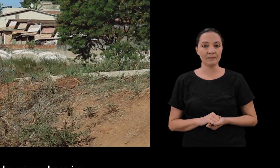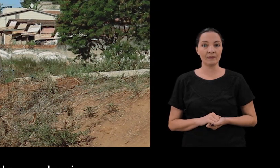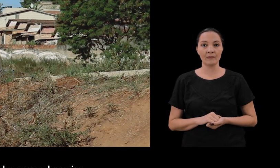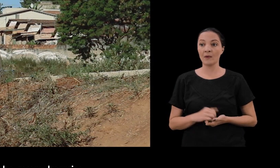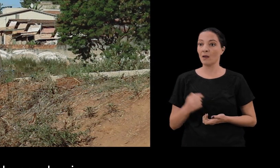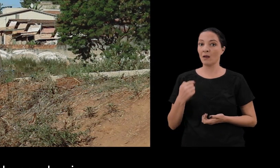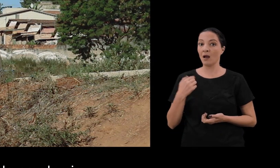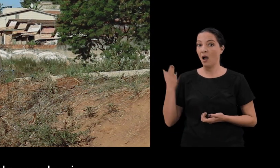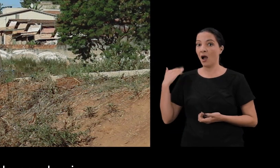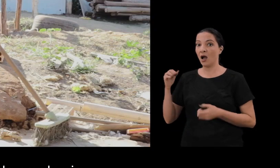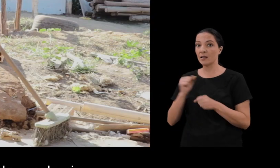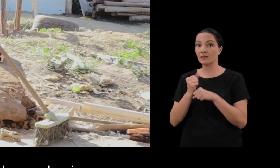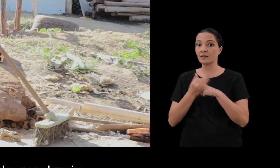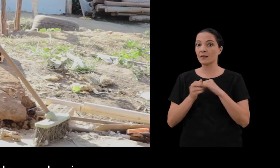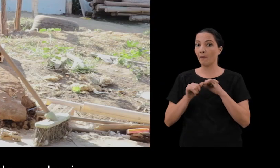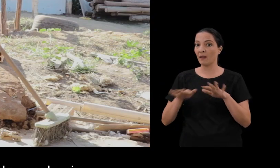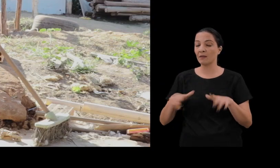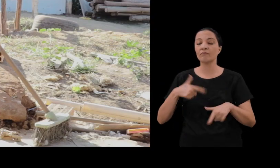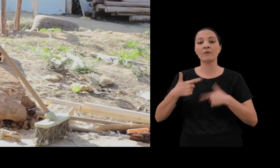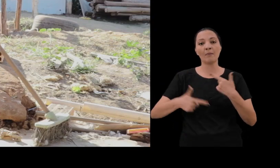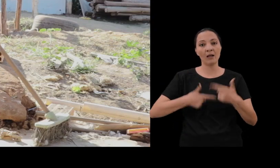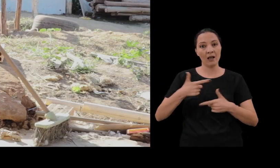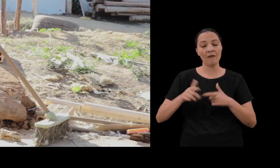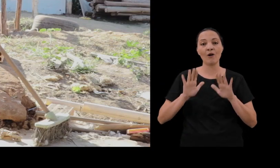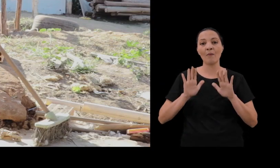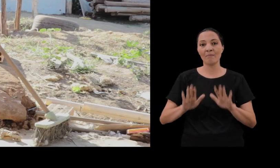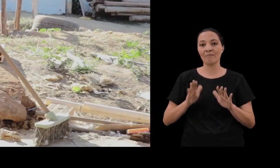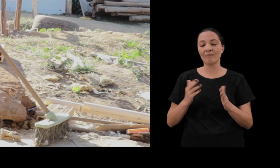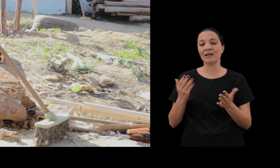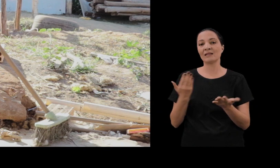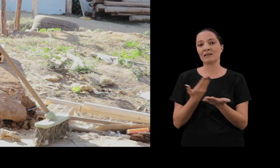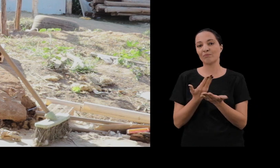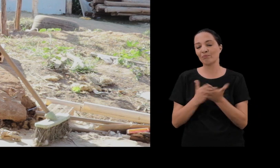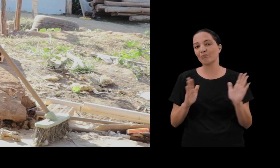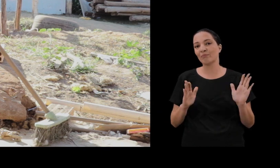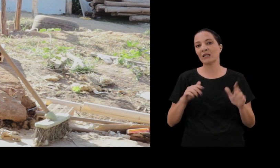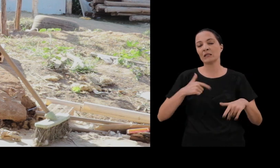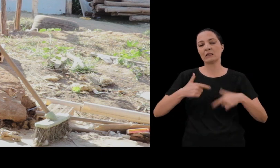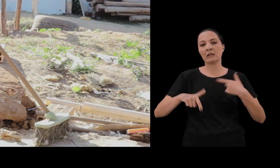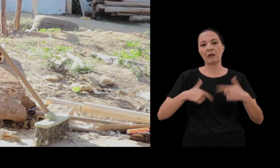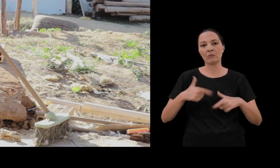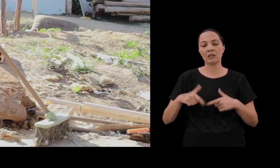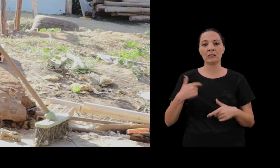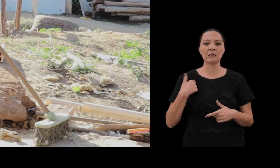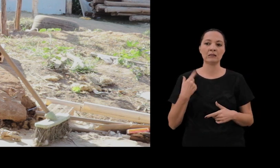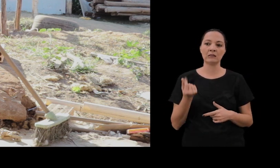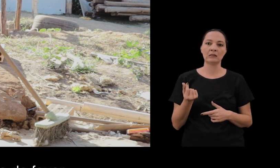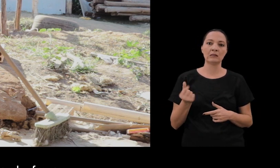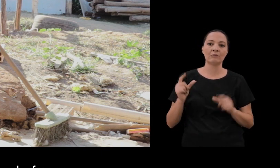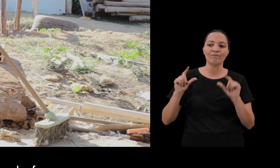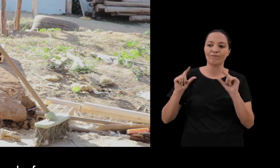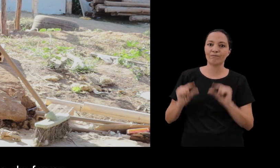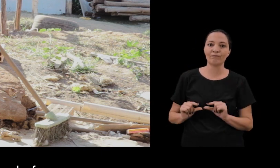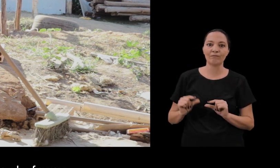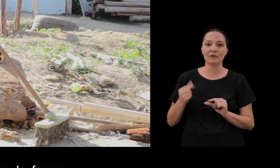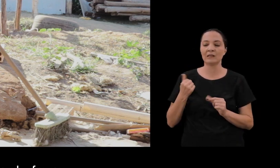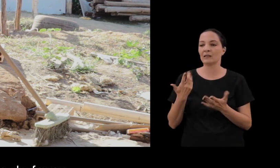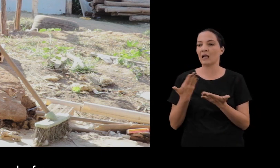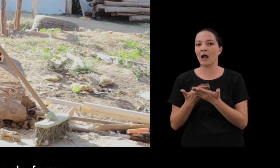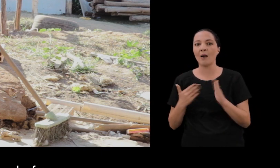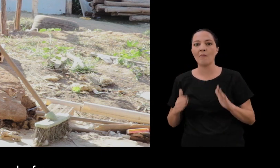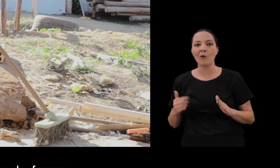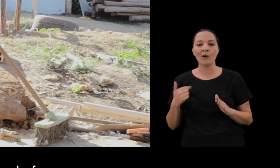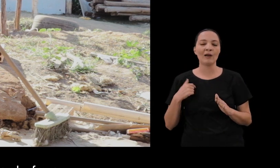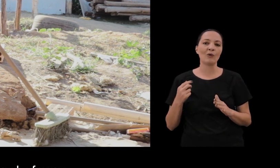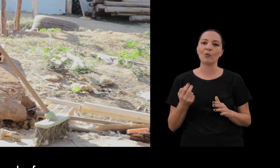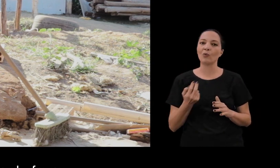Trabalhava antes da pandemia e depois da pandemia perdi meu emprego, né? Fiquei sem condições financeiras, né? Também de ficar morando de